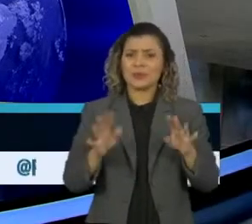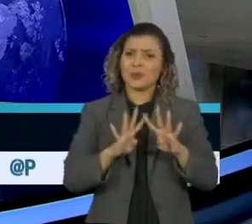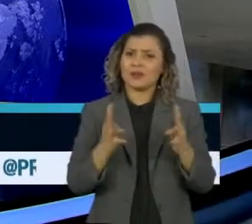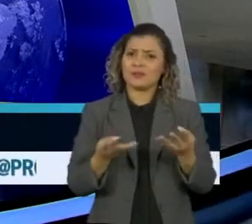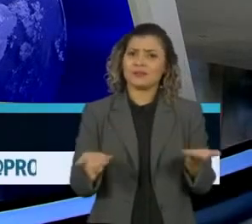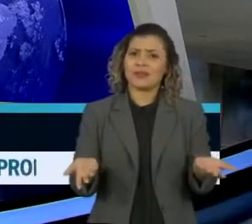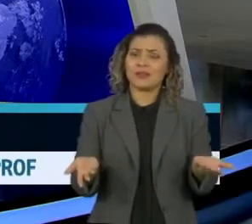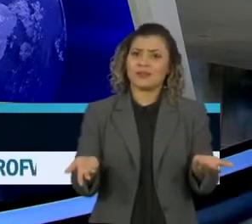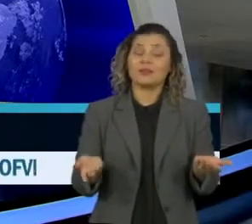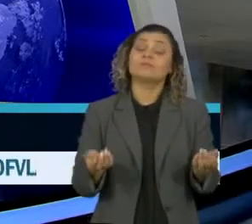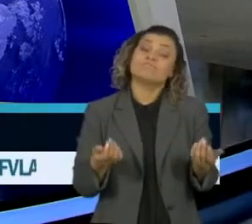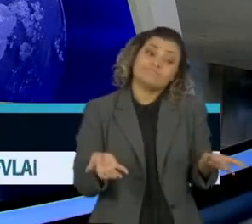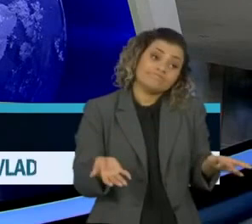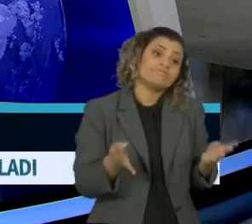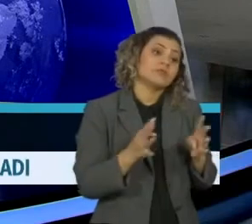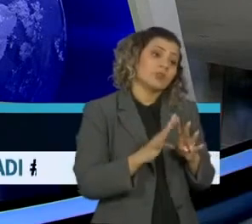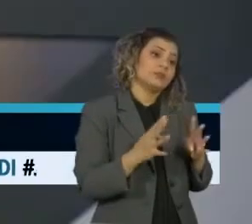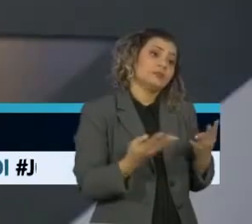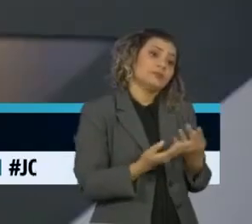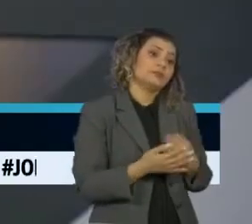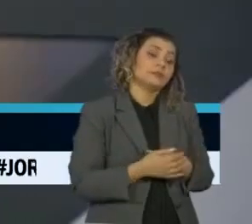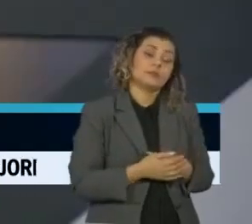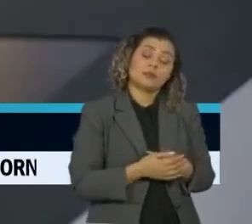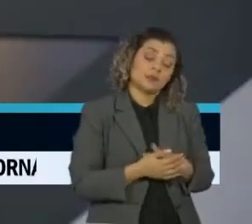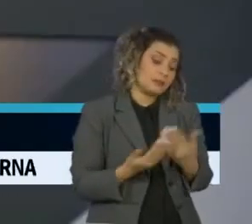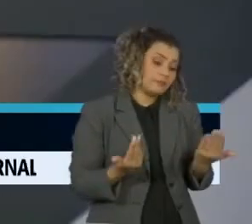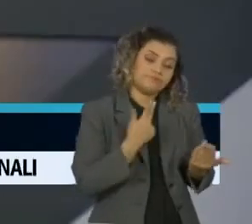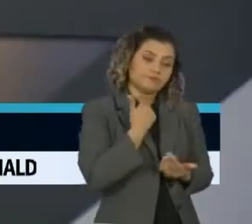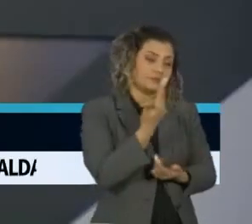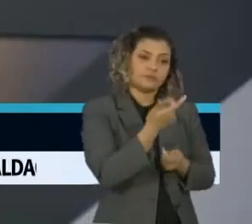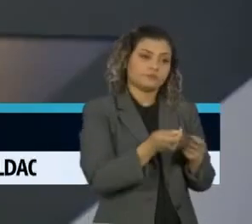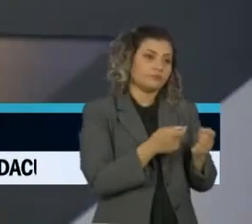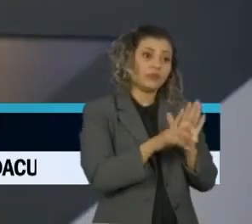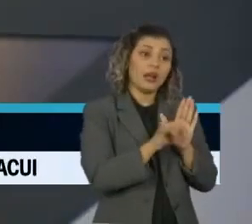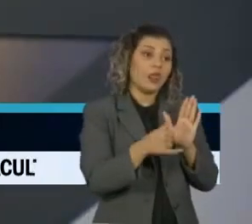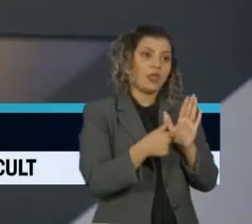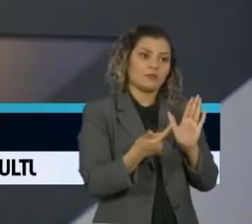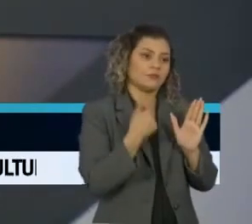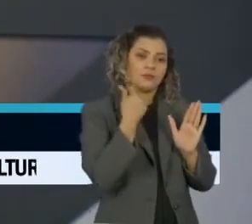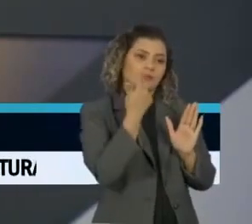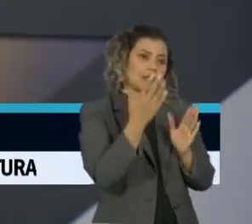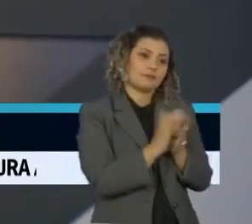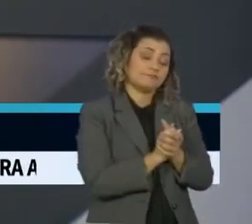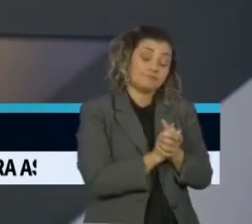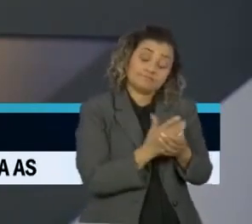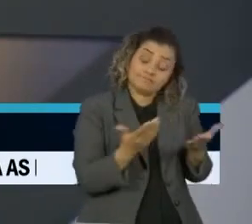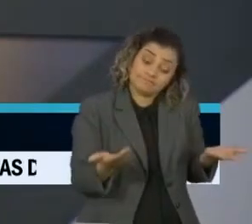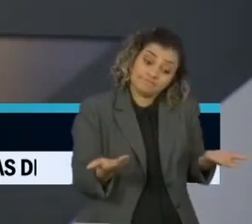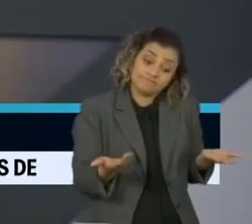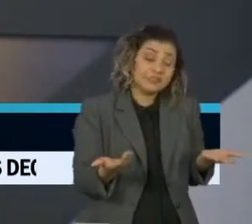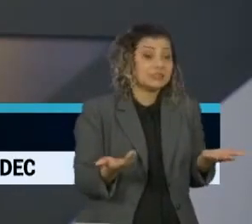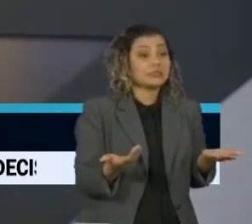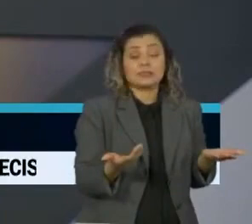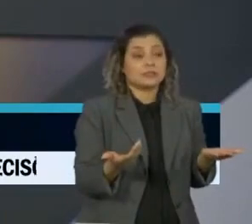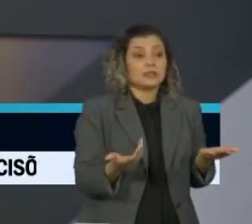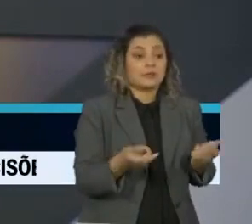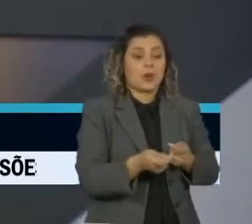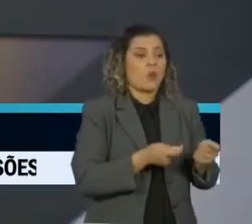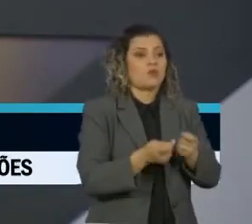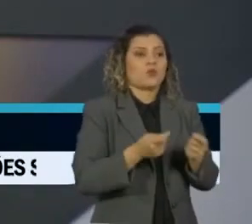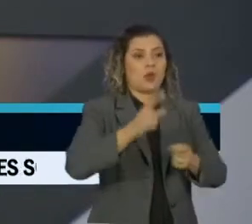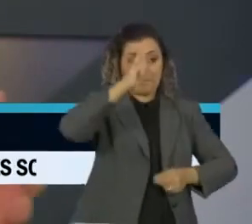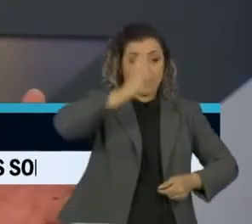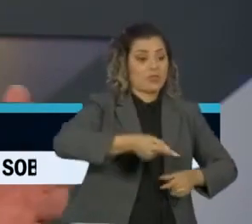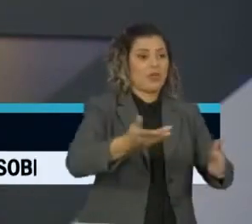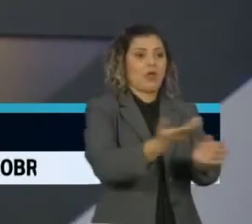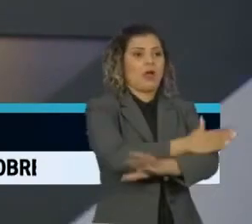Mesmo diante de uma pandemia, você não existe lei que reverta a lei da gravidade, assim como não existe nada que você possa